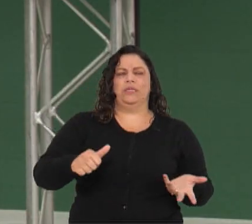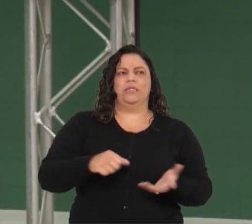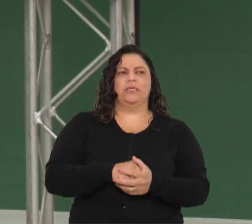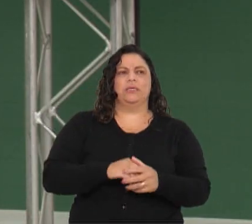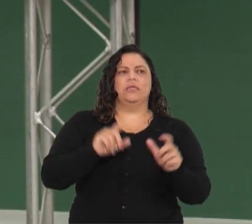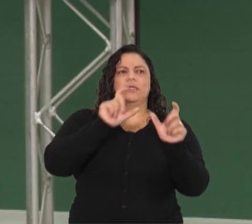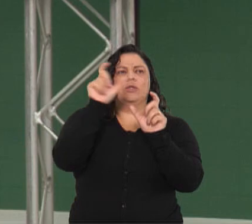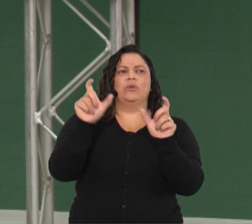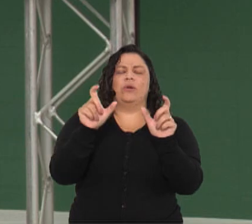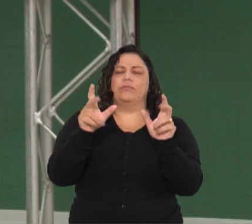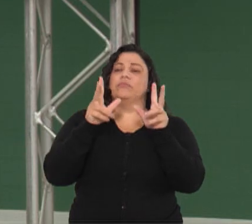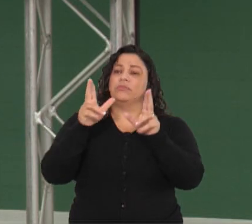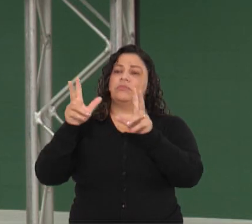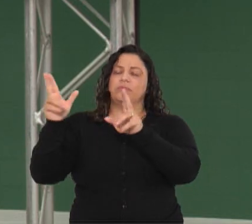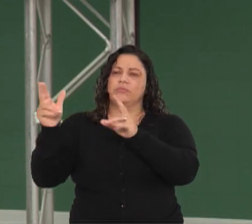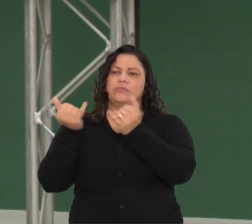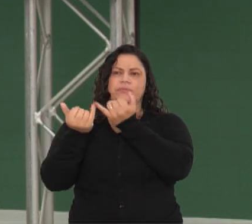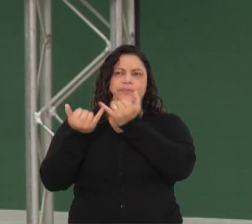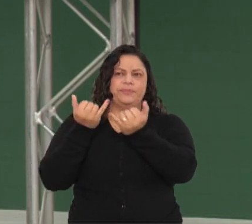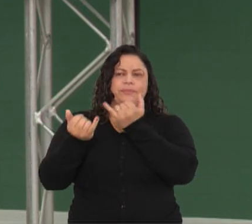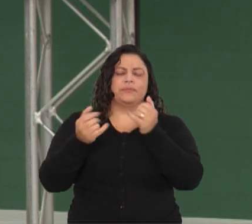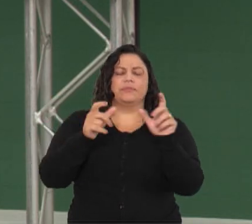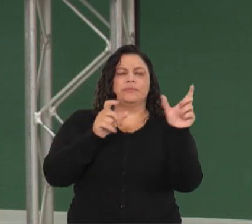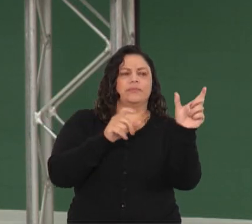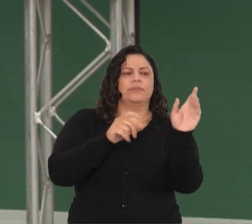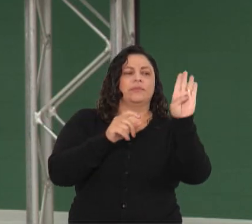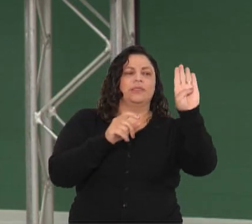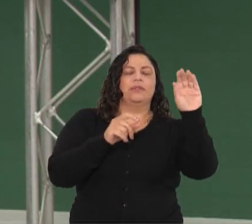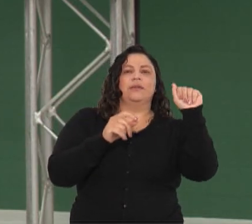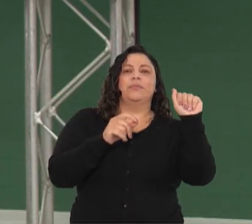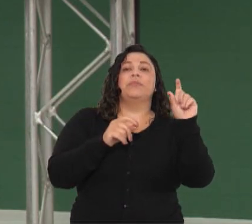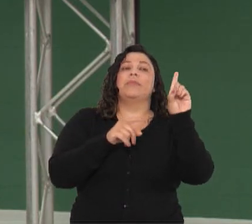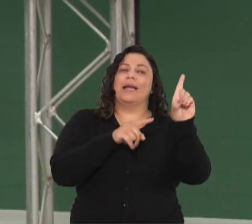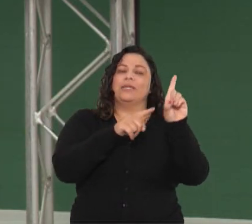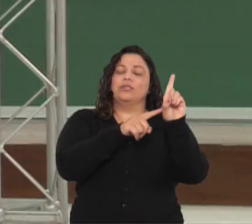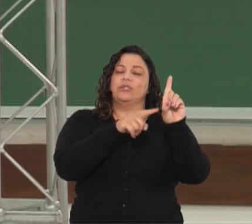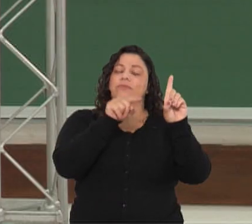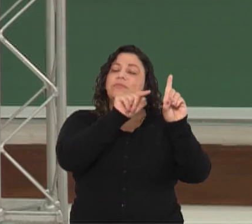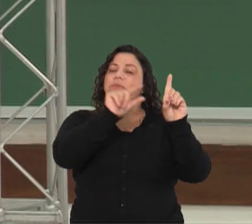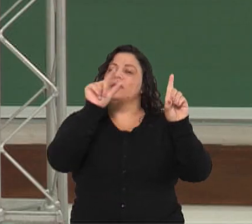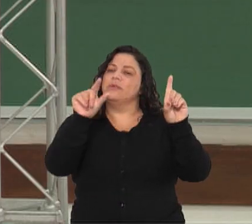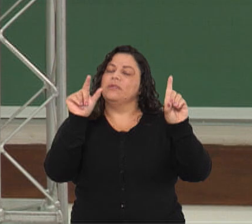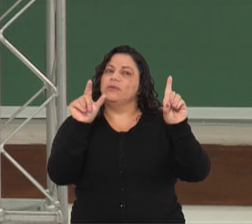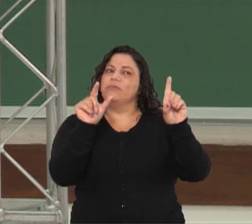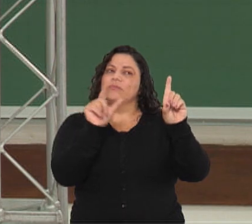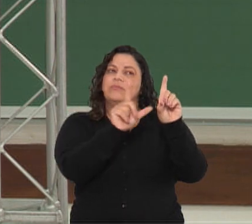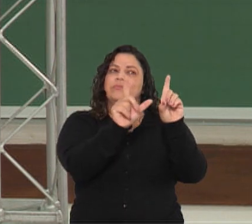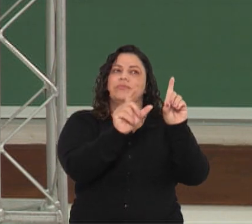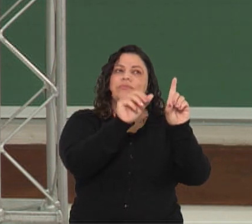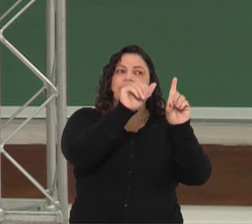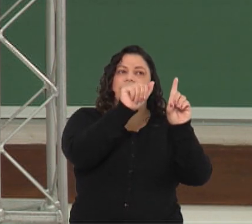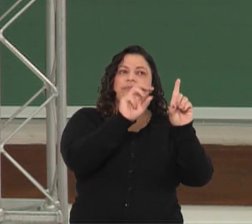So let's check the right answer. Is everybody happy? Todo mundo está feliz? Onde que eu encontro essa informação no